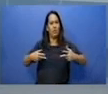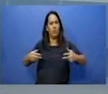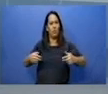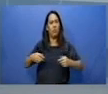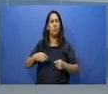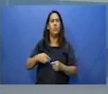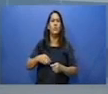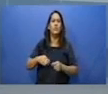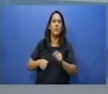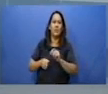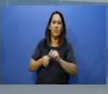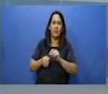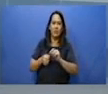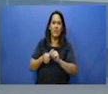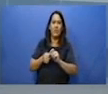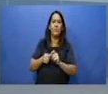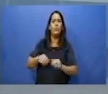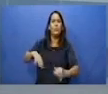sustentável.